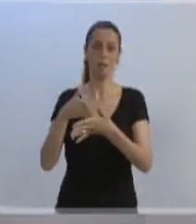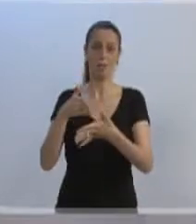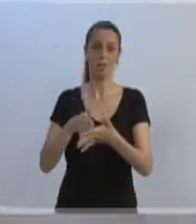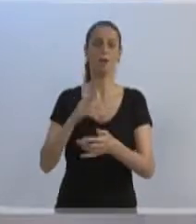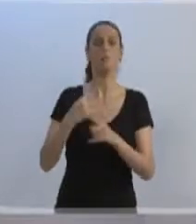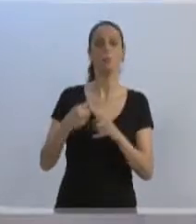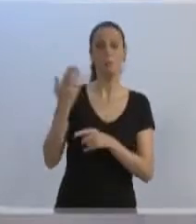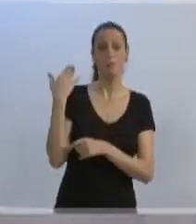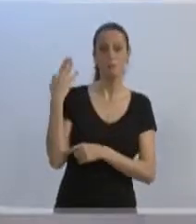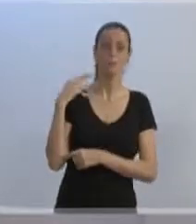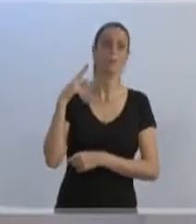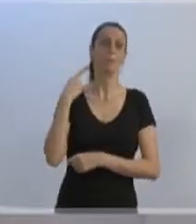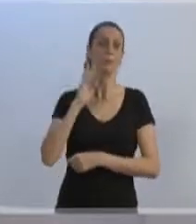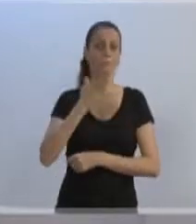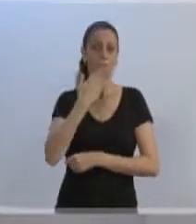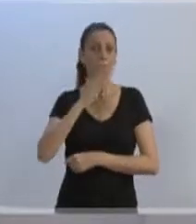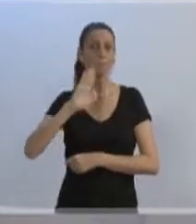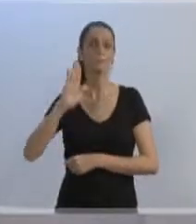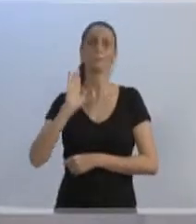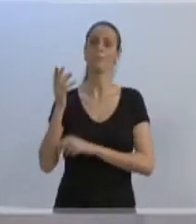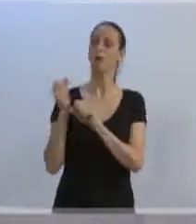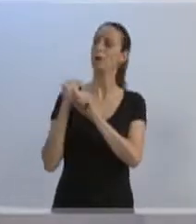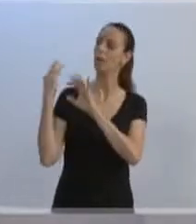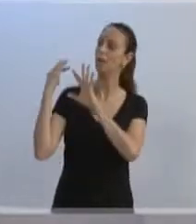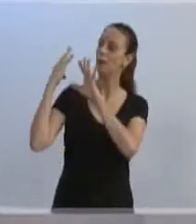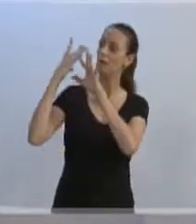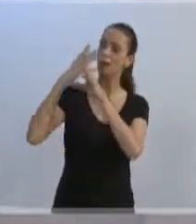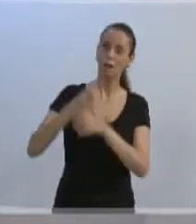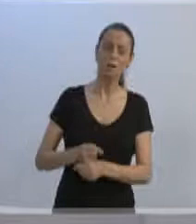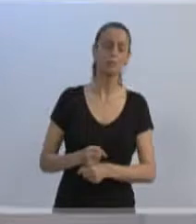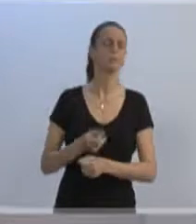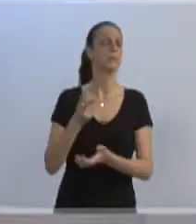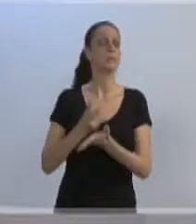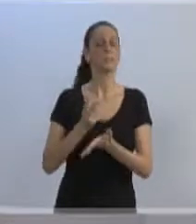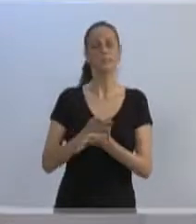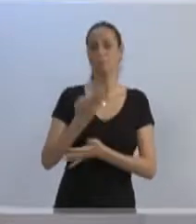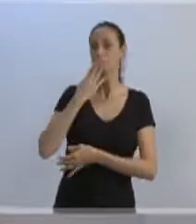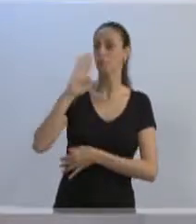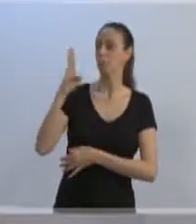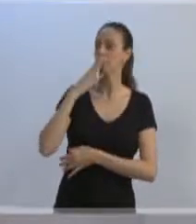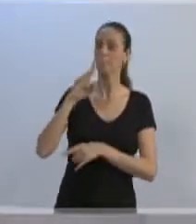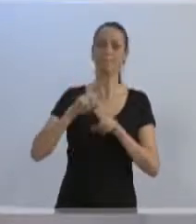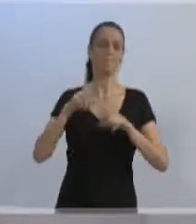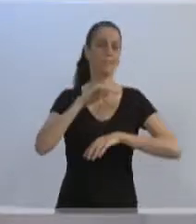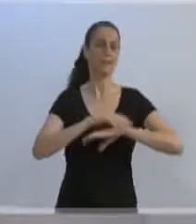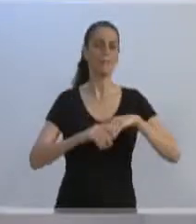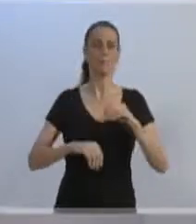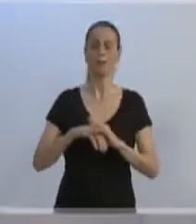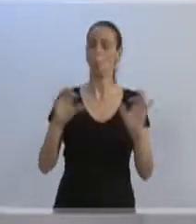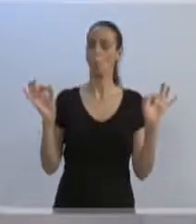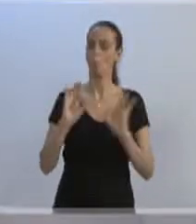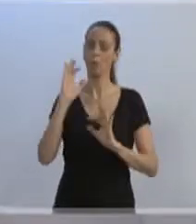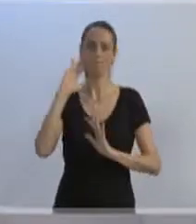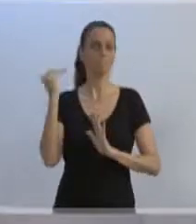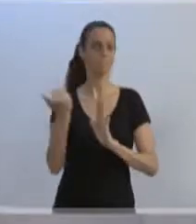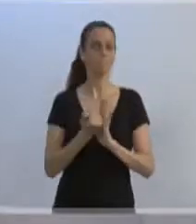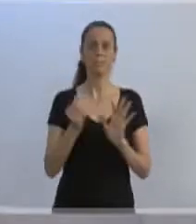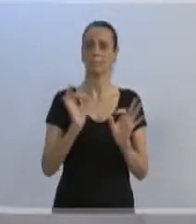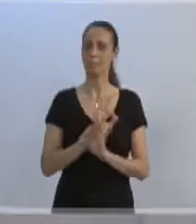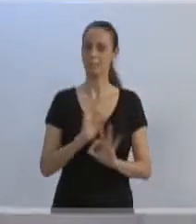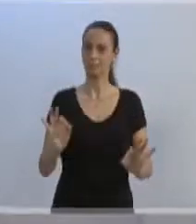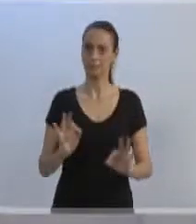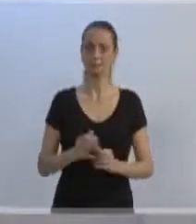promessas que já há vários anos são feitas lá por aquela comunidade infelizmente ainda não foi cumprido e